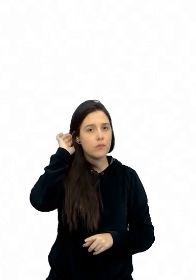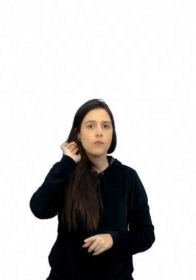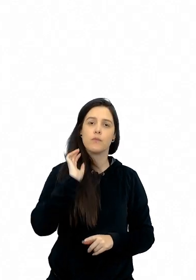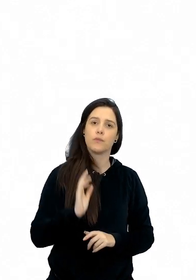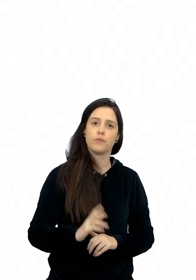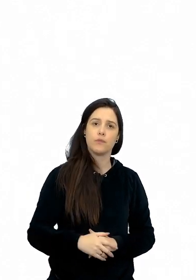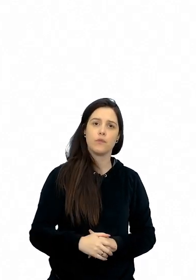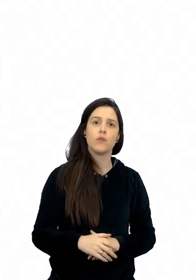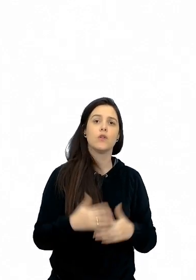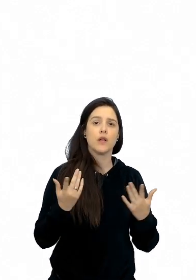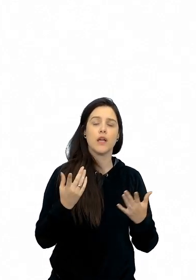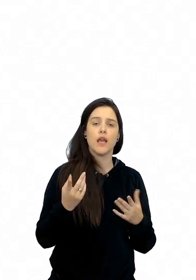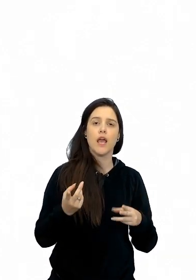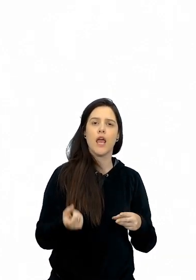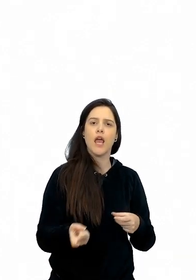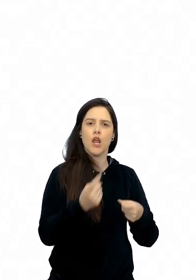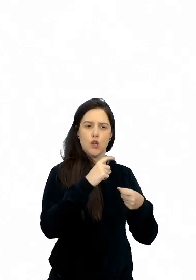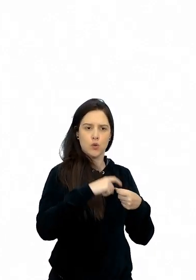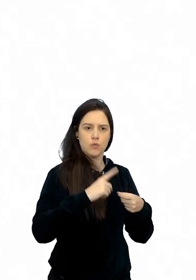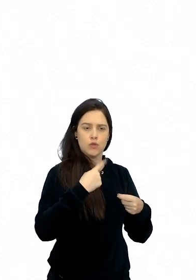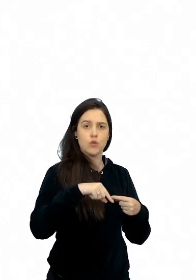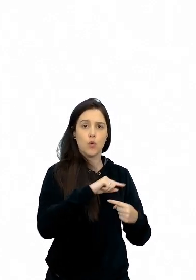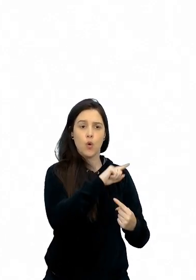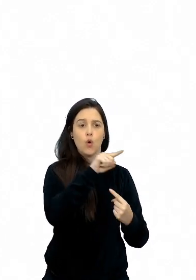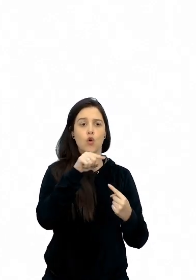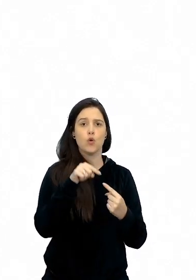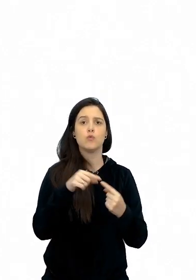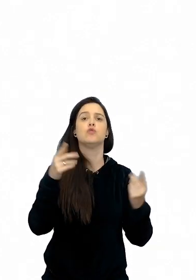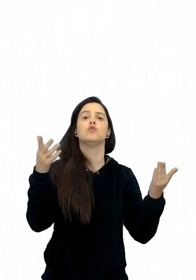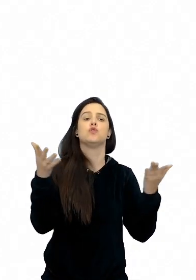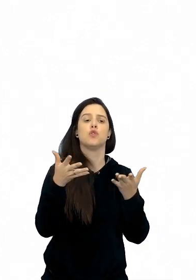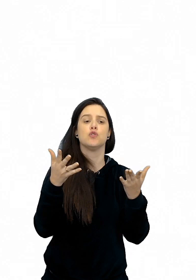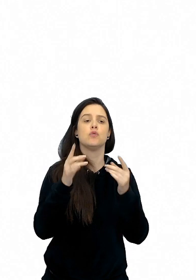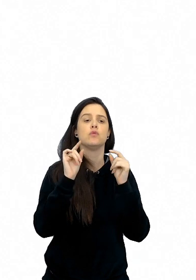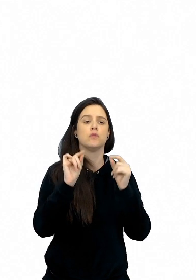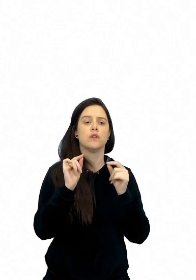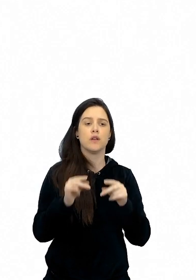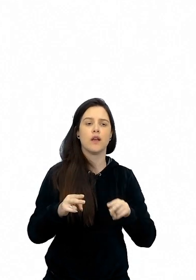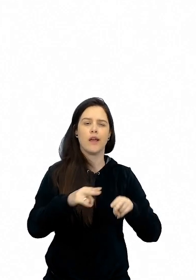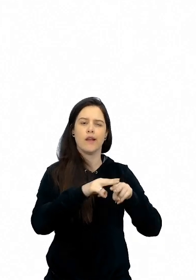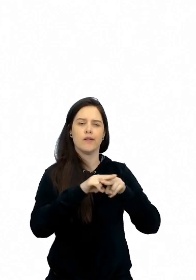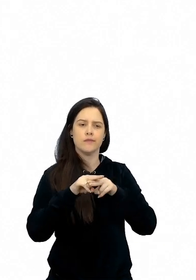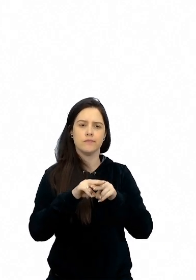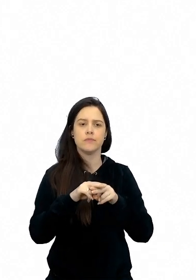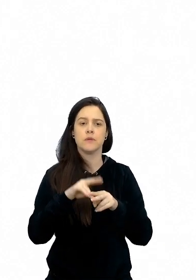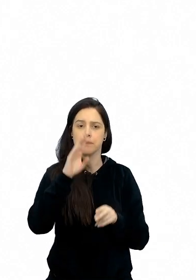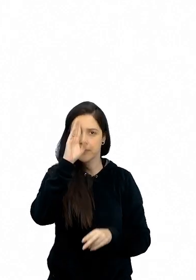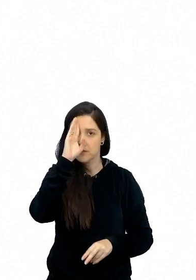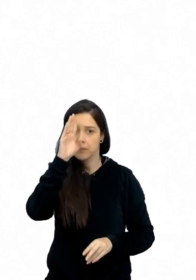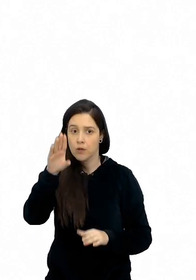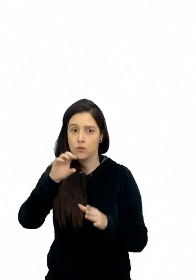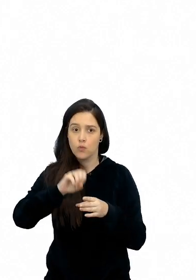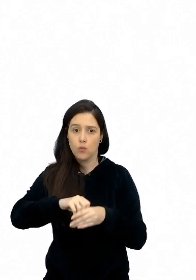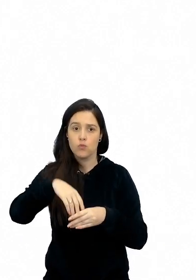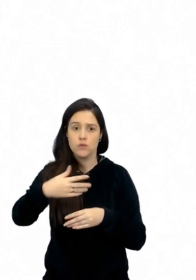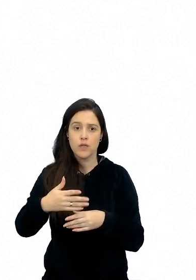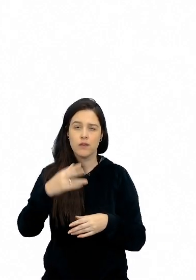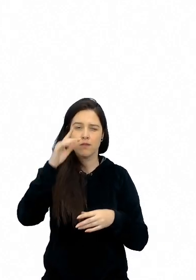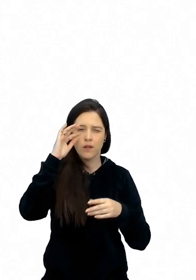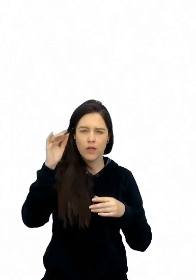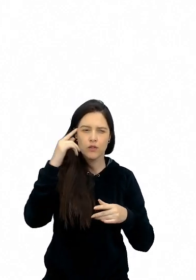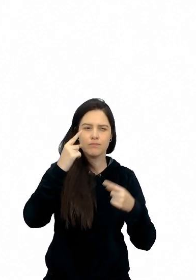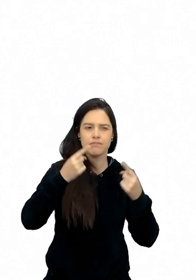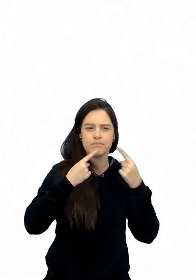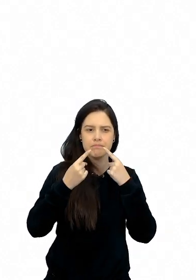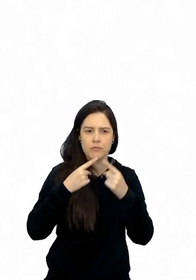Então, retomando aqui, né, nossos objetivos de hoje são, né, retomar os principais conceitos e ideias discutidos na